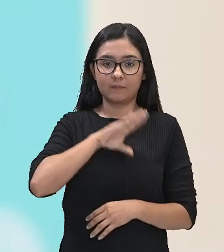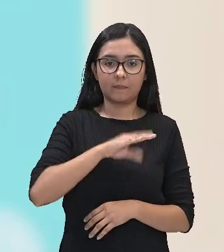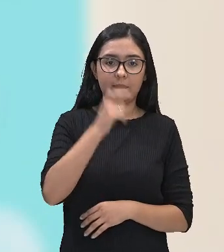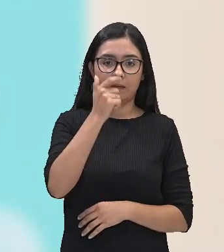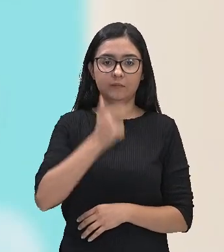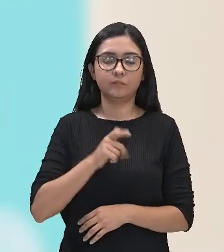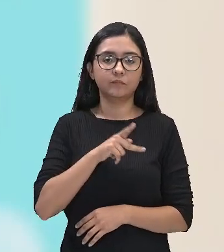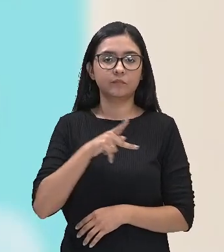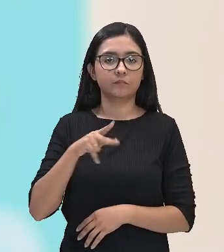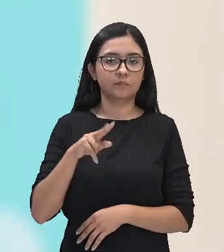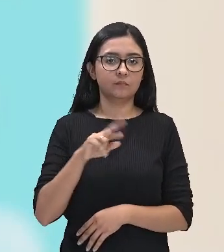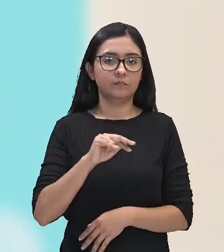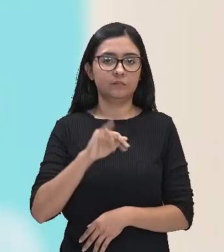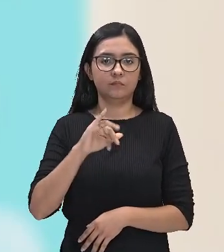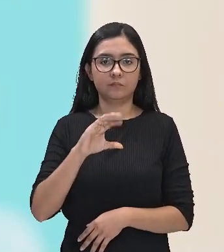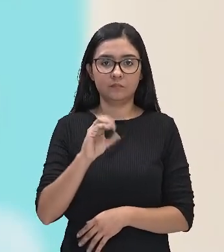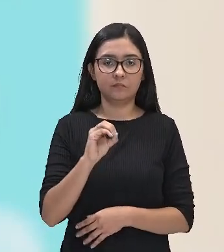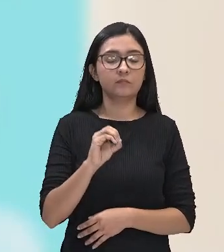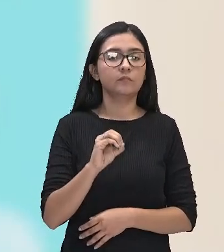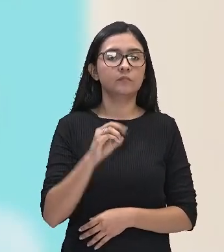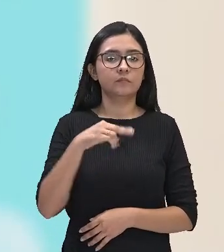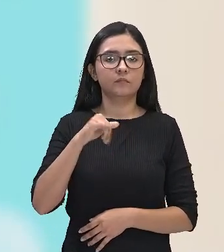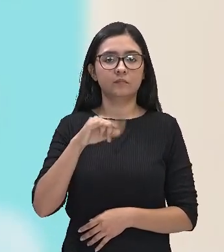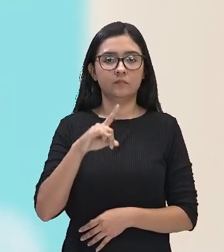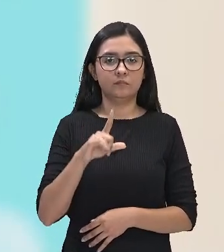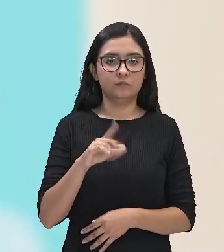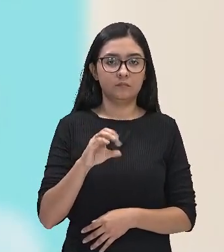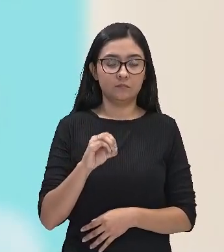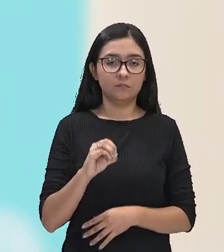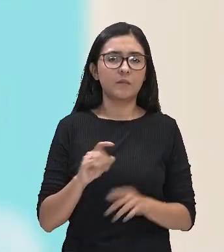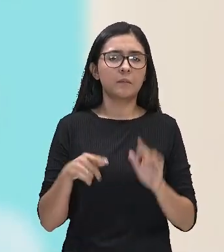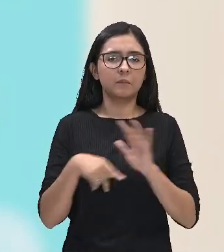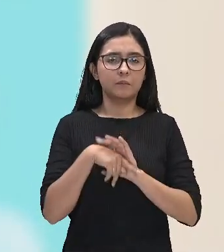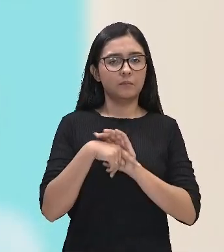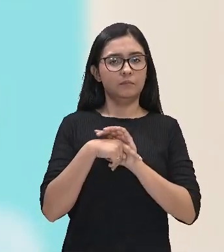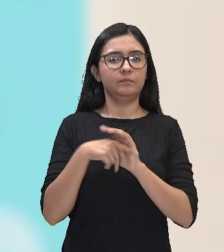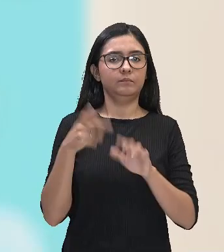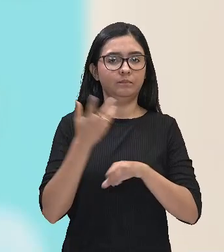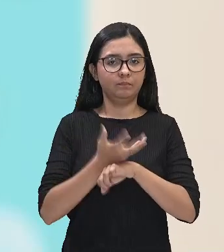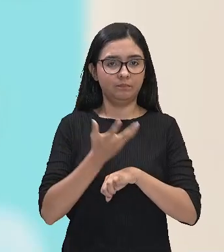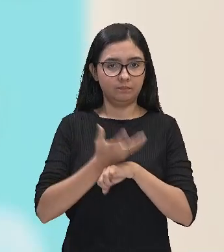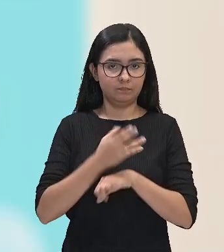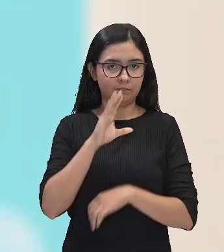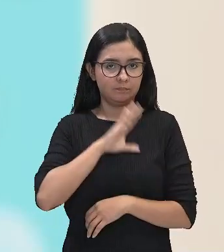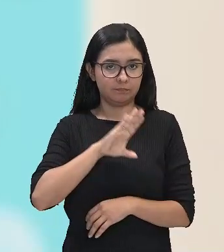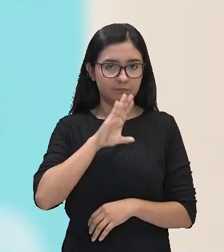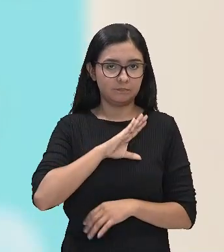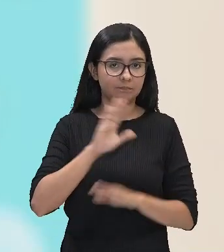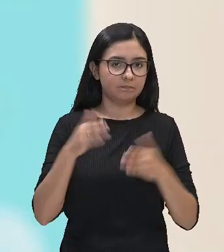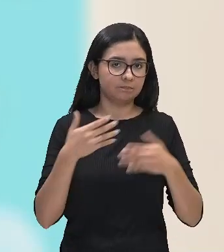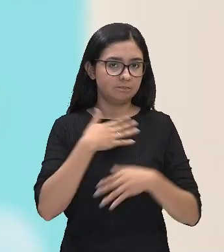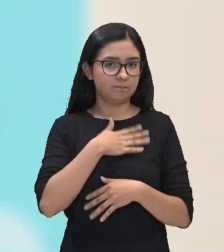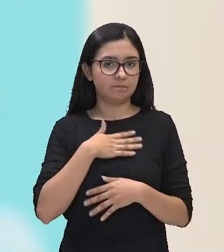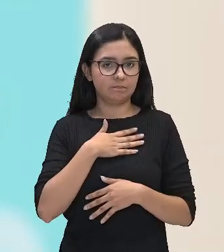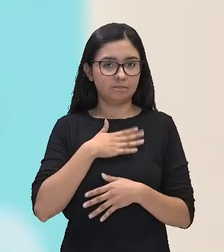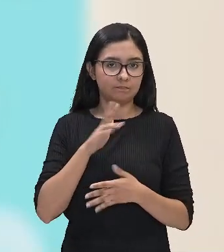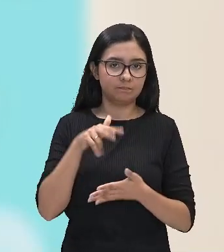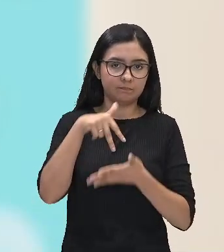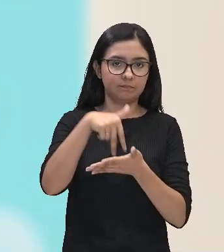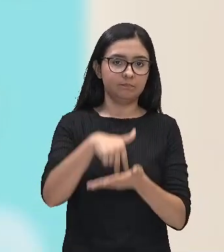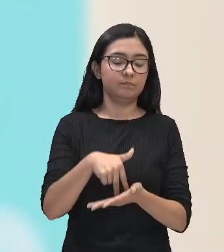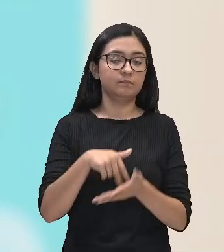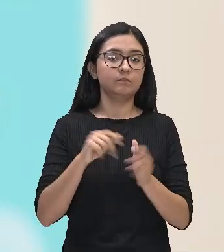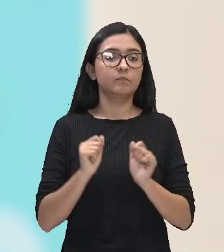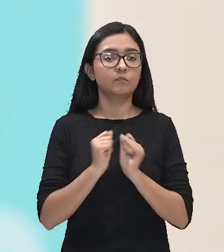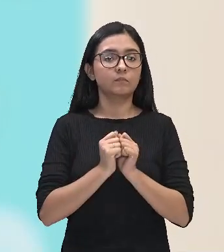sou a professora Risonilde, deste componente de língua portuguesa, e é um prazer estar aqui para